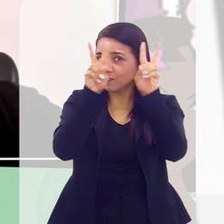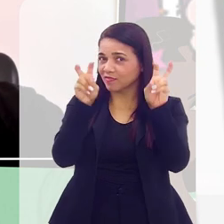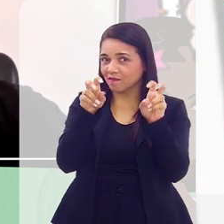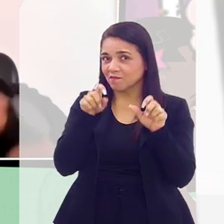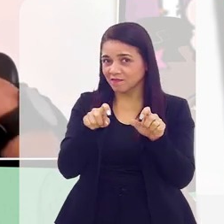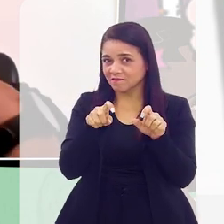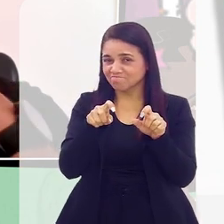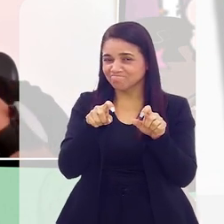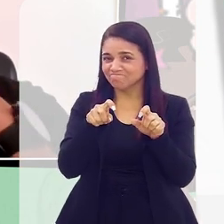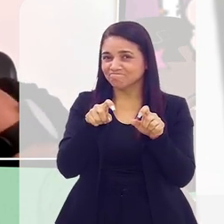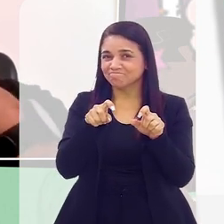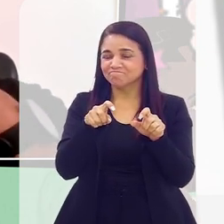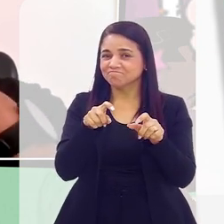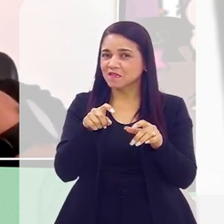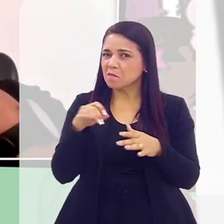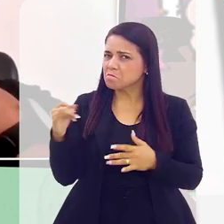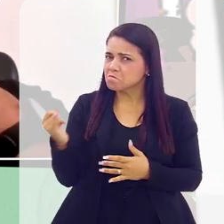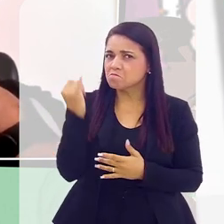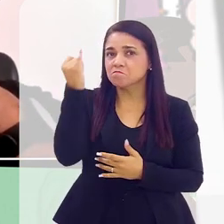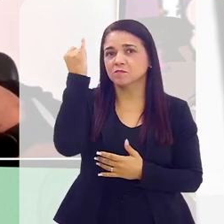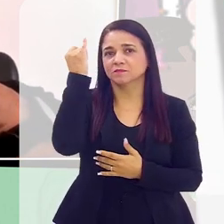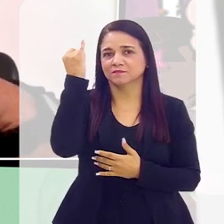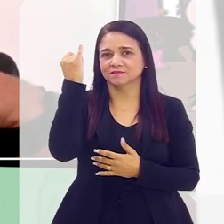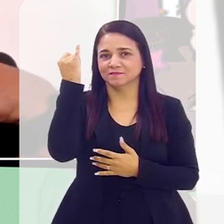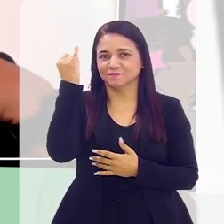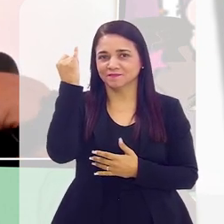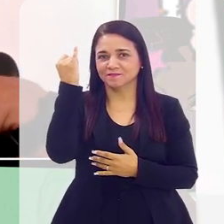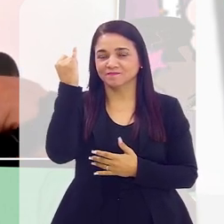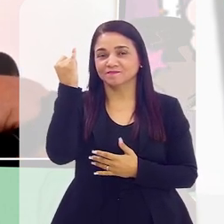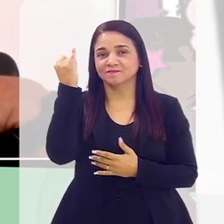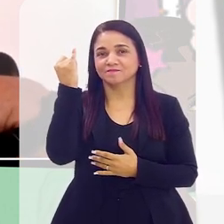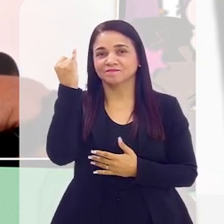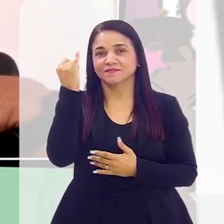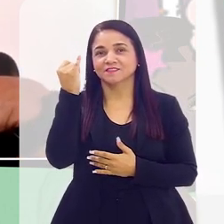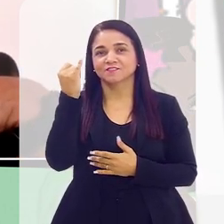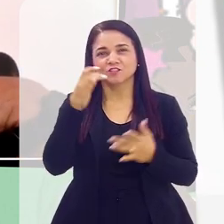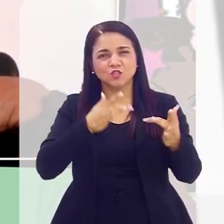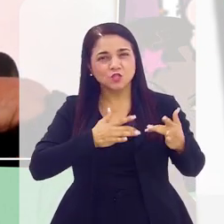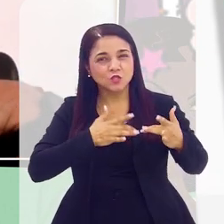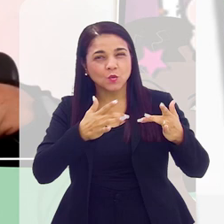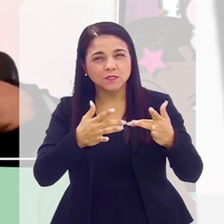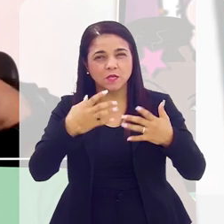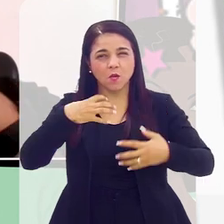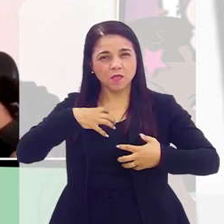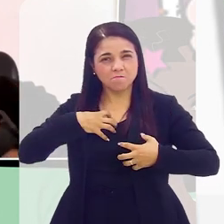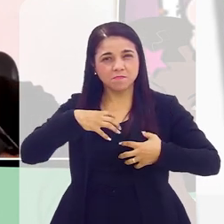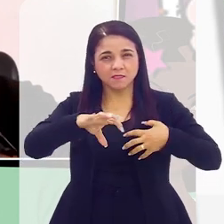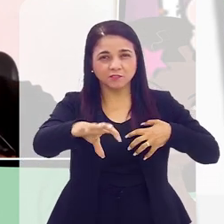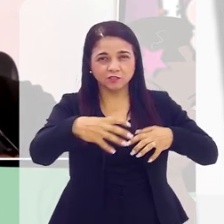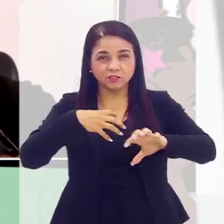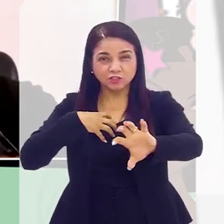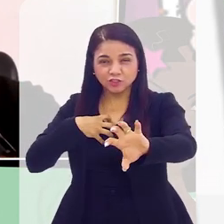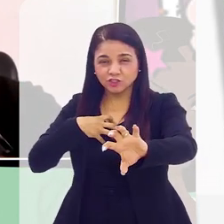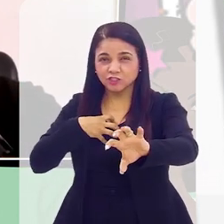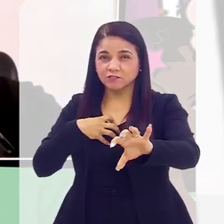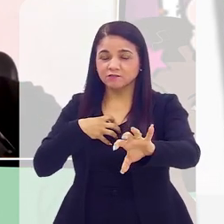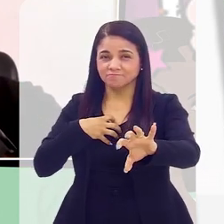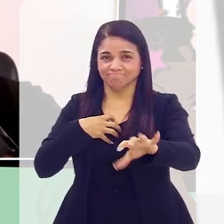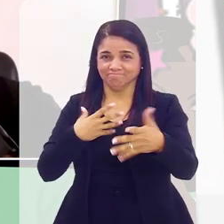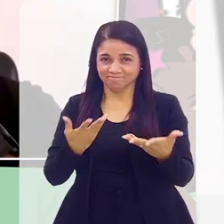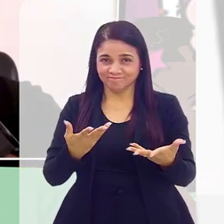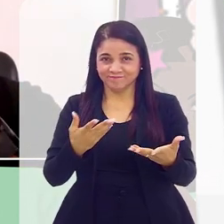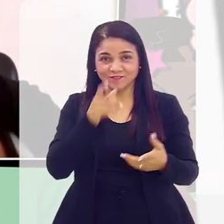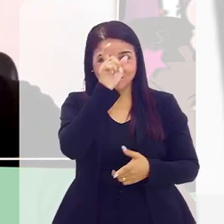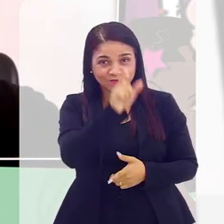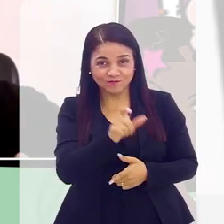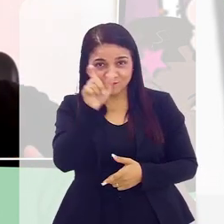projeto tão tocante, digamos assim, né? Doação, empatia, se colocar no